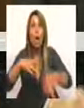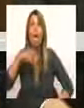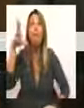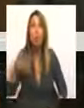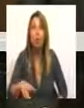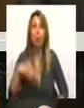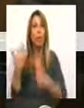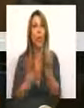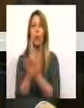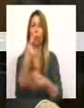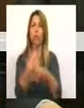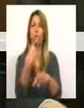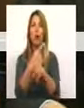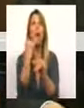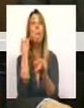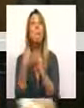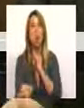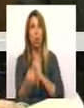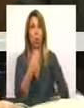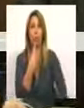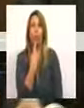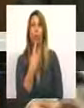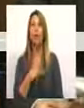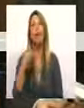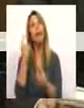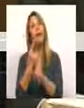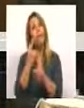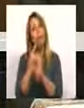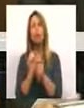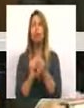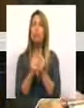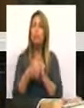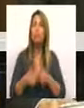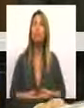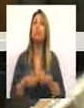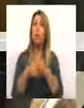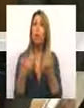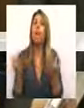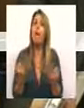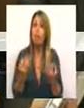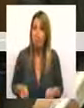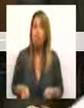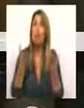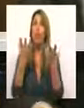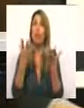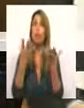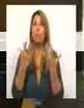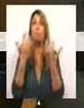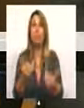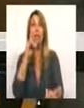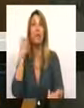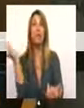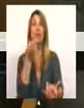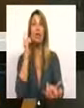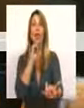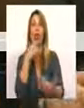demasiado perigosas e apesar das melhorias significativas com seguidas após a revisão do código de